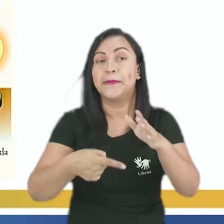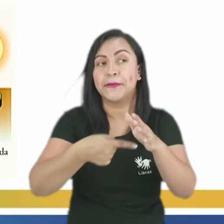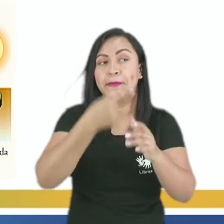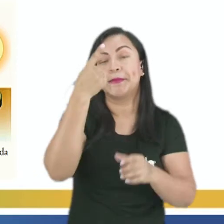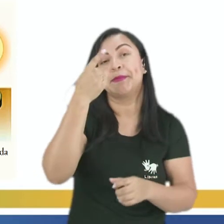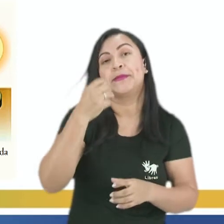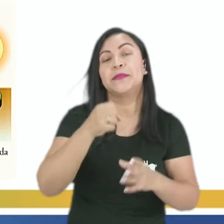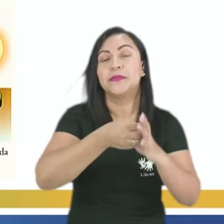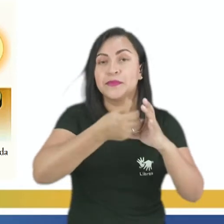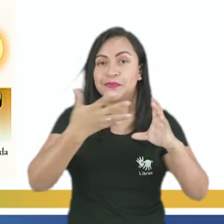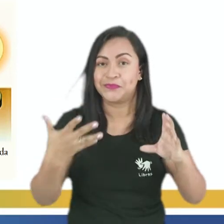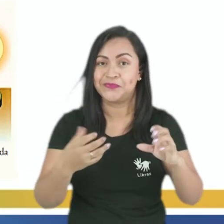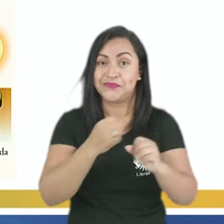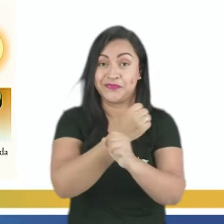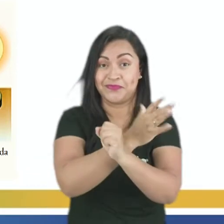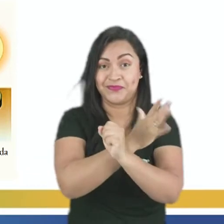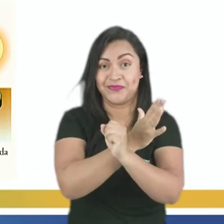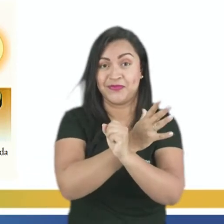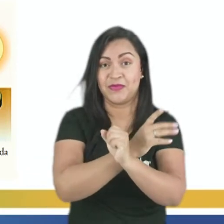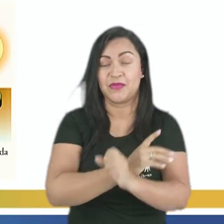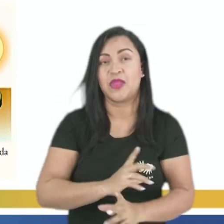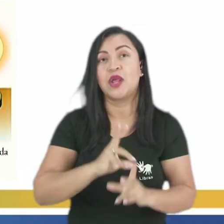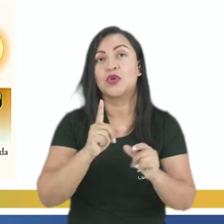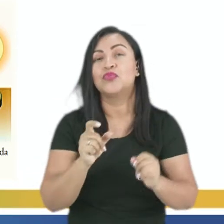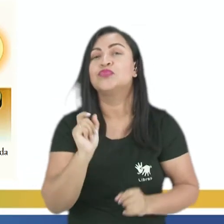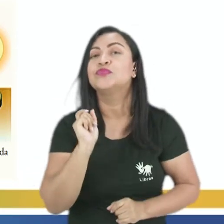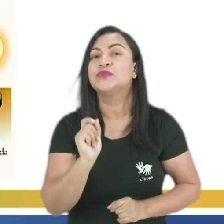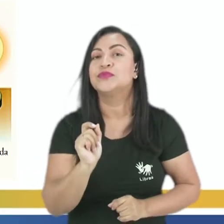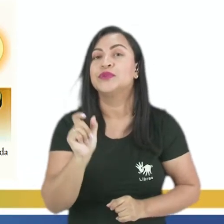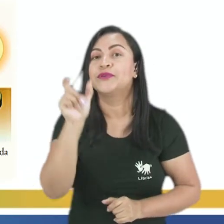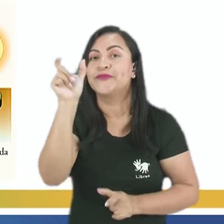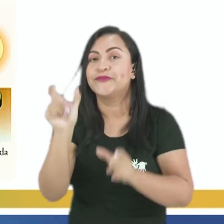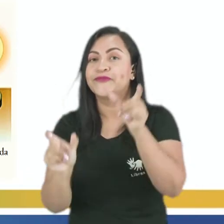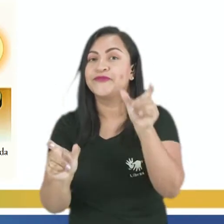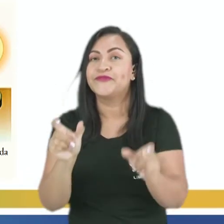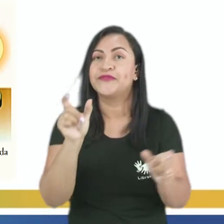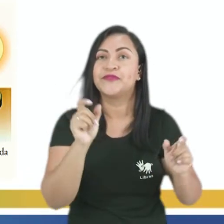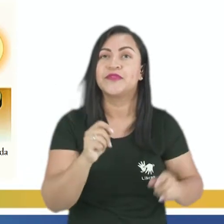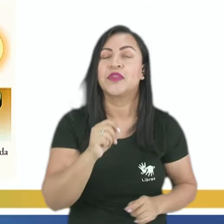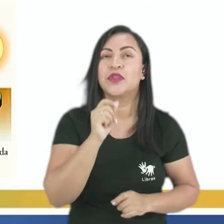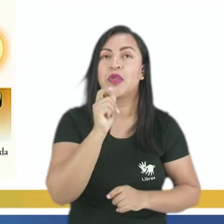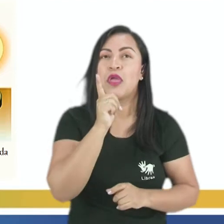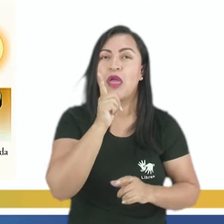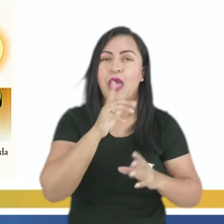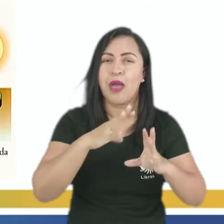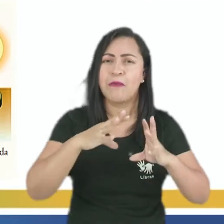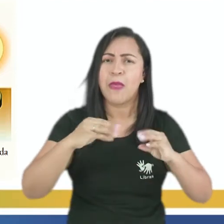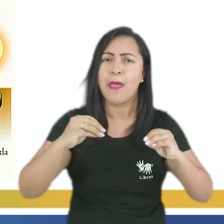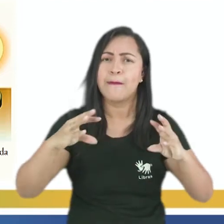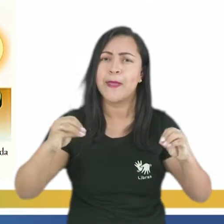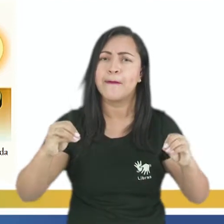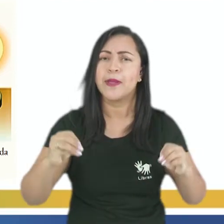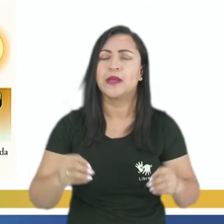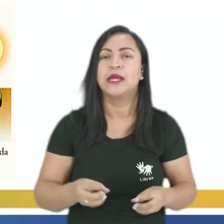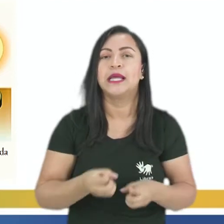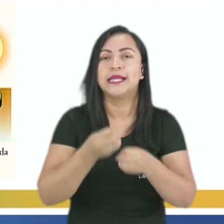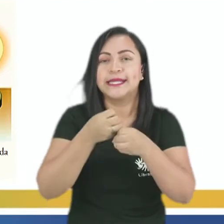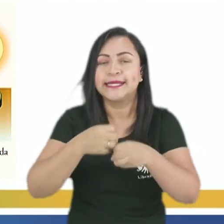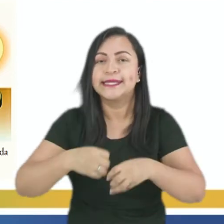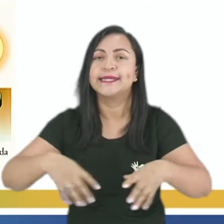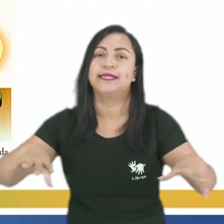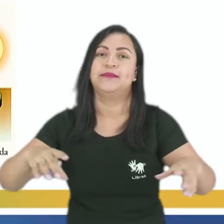que o ácido vai ser toda aquela substância que em solução aquosa, ela vai liberar